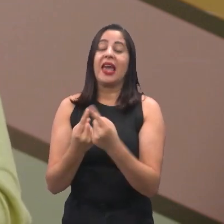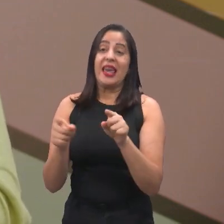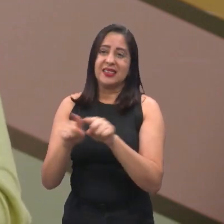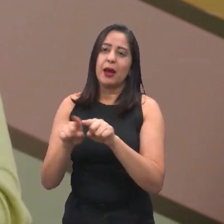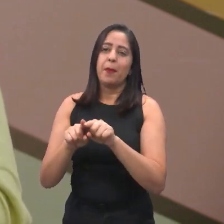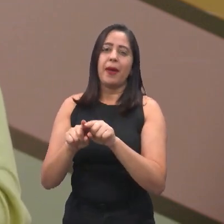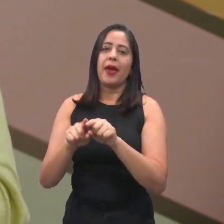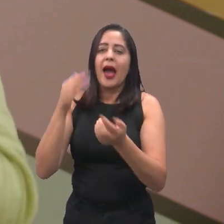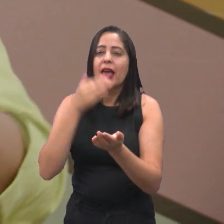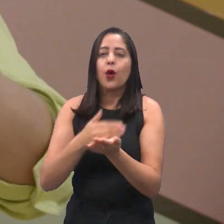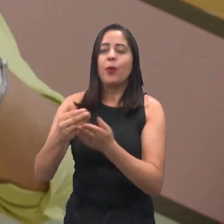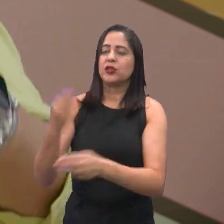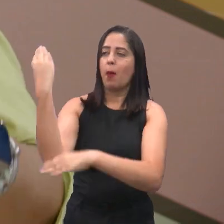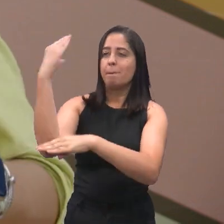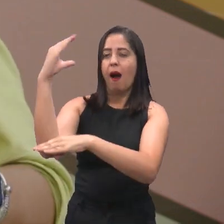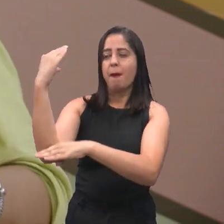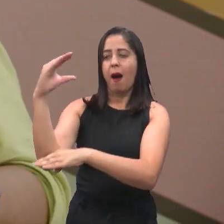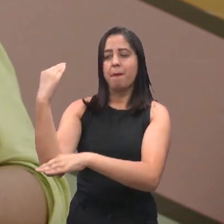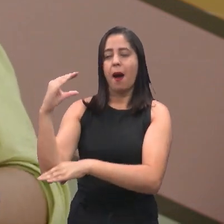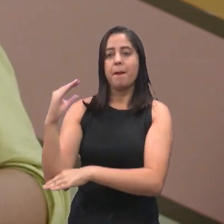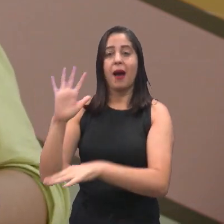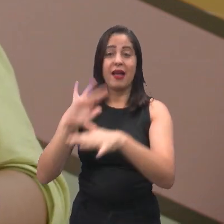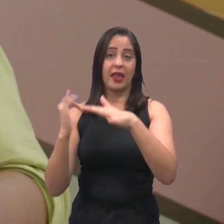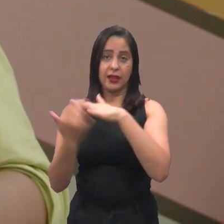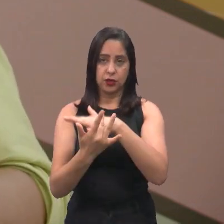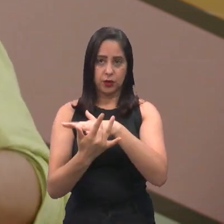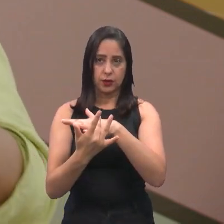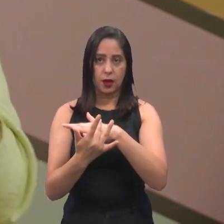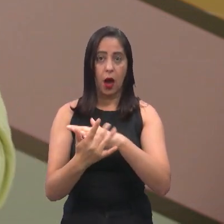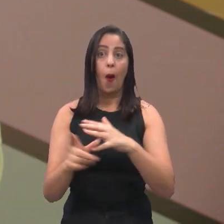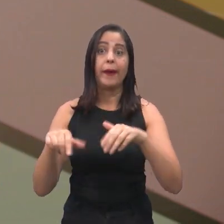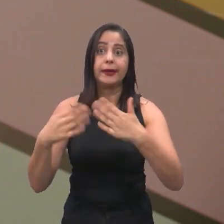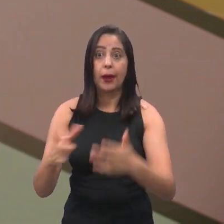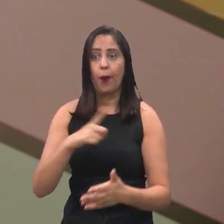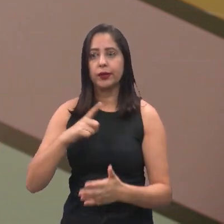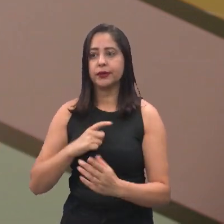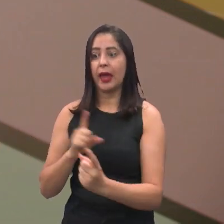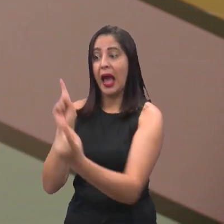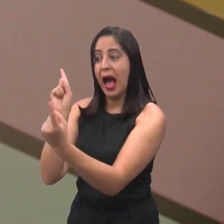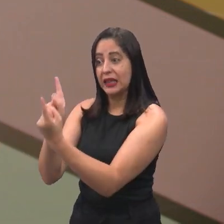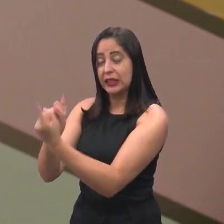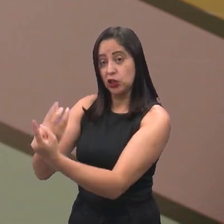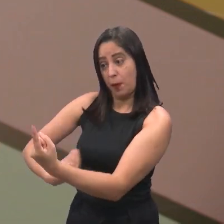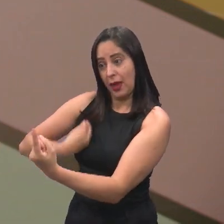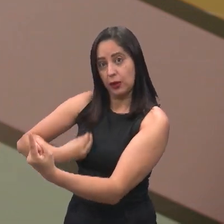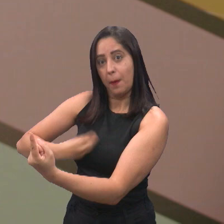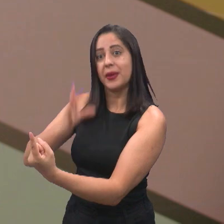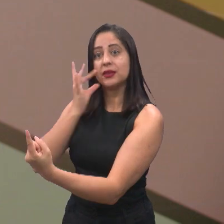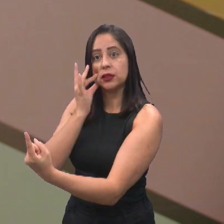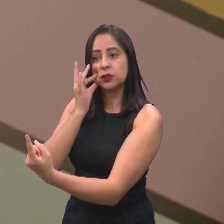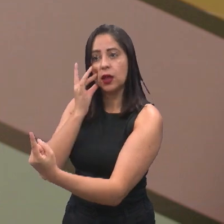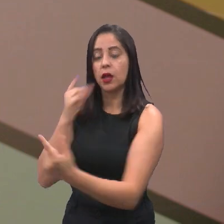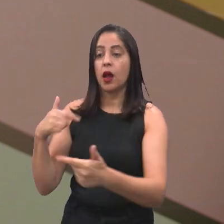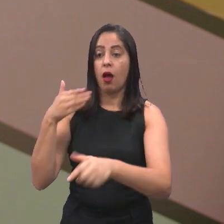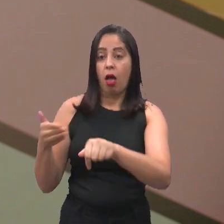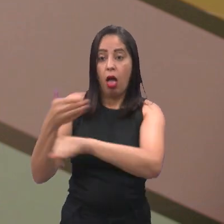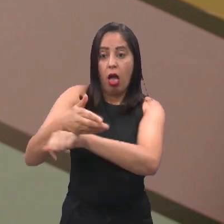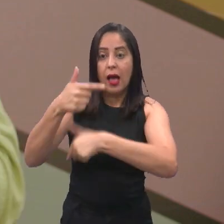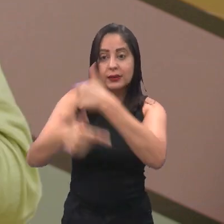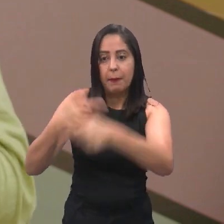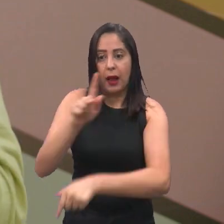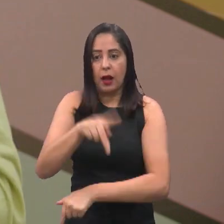às mídias. Então, além de fazer os atendimentos individuais, eu trabalhava como professora e alimentava a rede social e